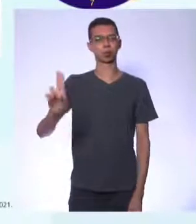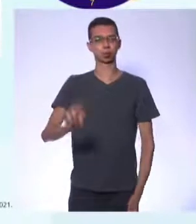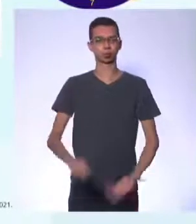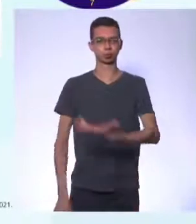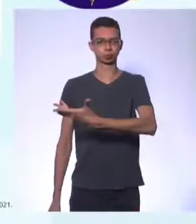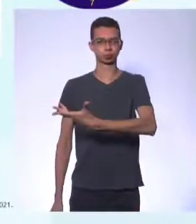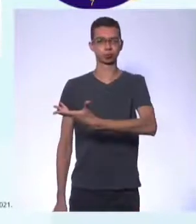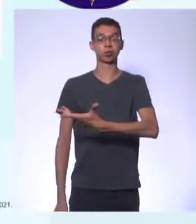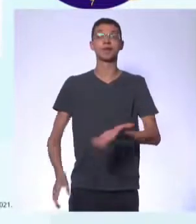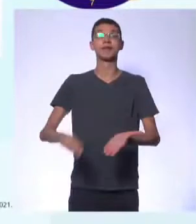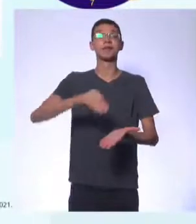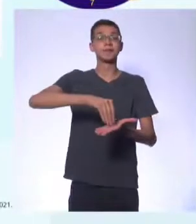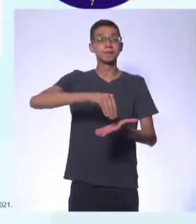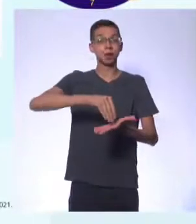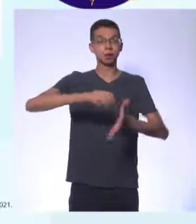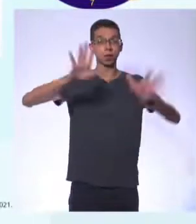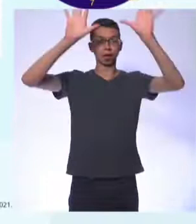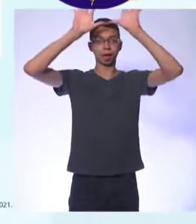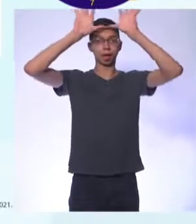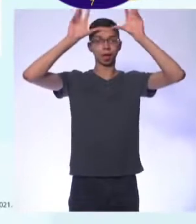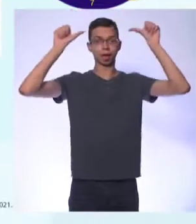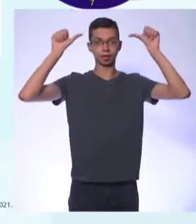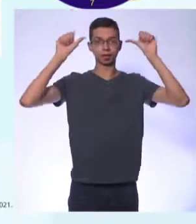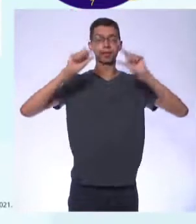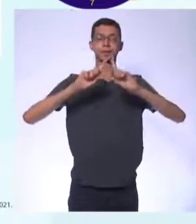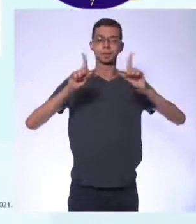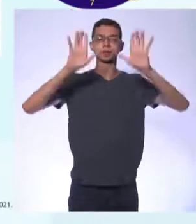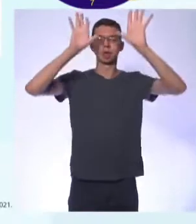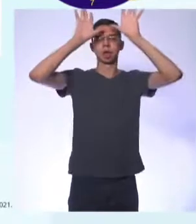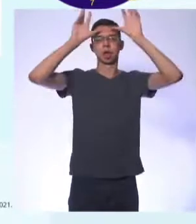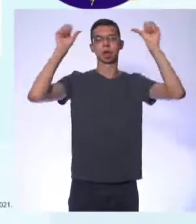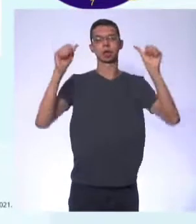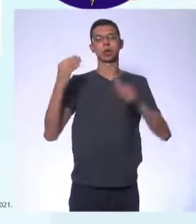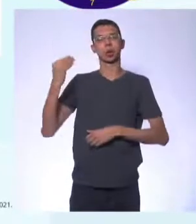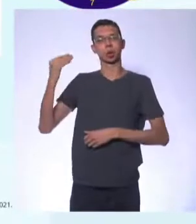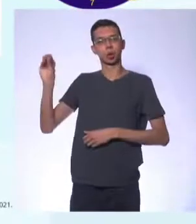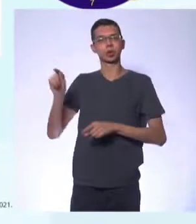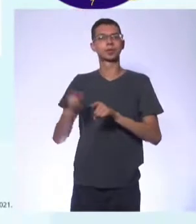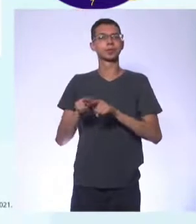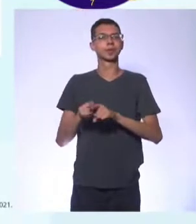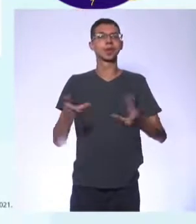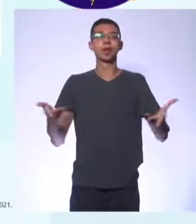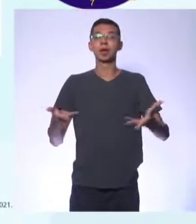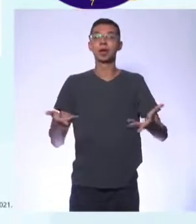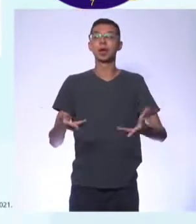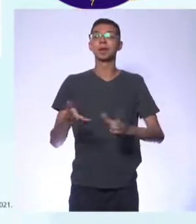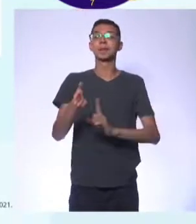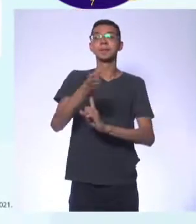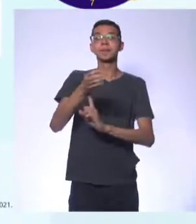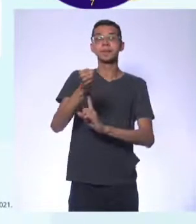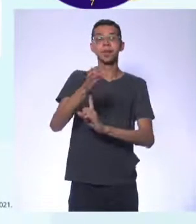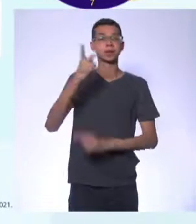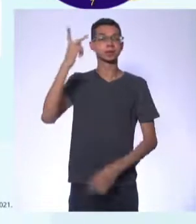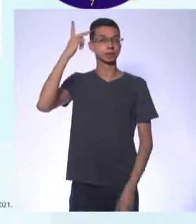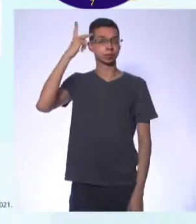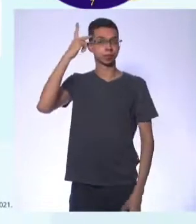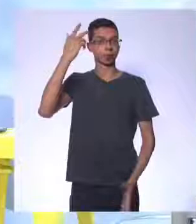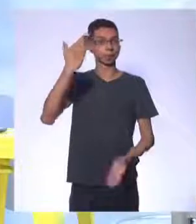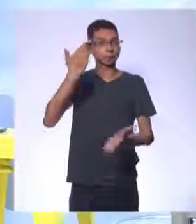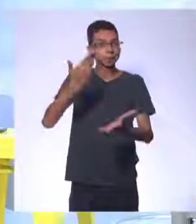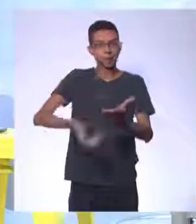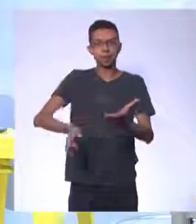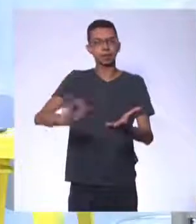aqui, mas acrescentando o Acre é a atual bandeira do estado de São Paulo. Então você vê que nada se perde, tudo se reaproveita,